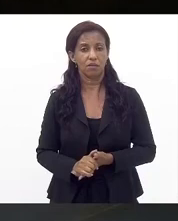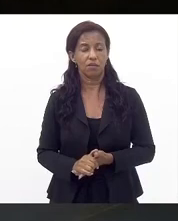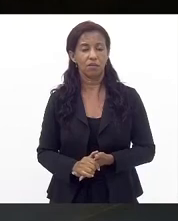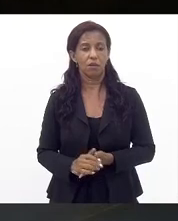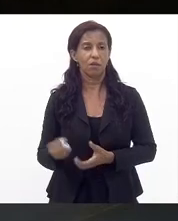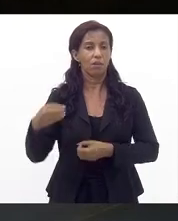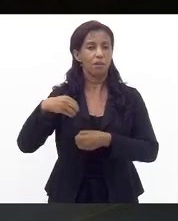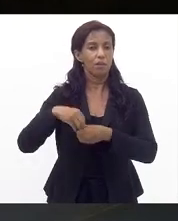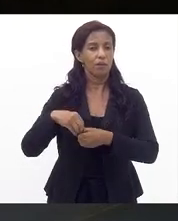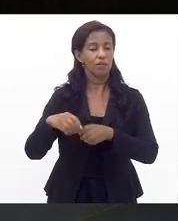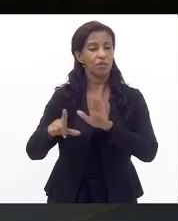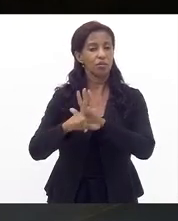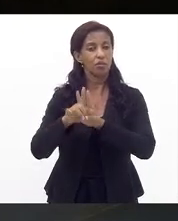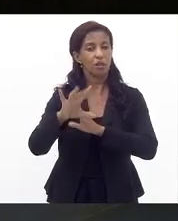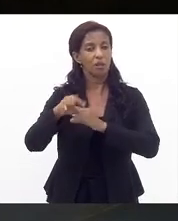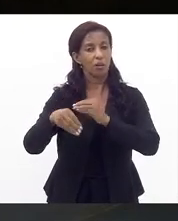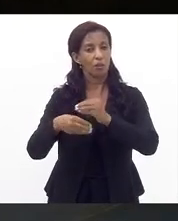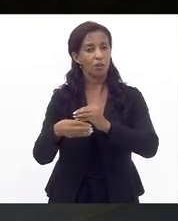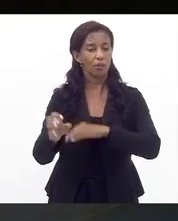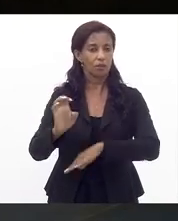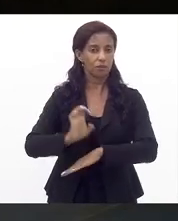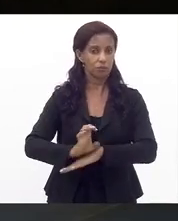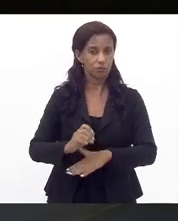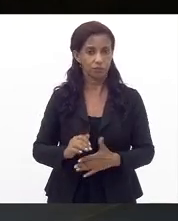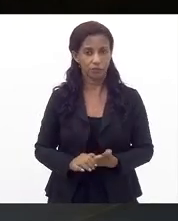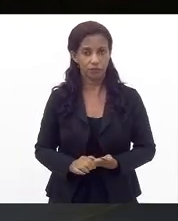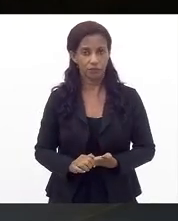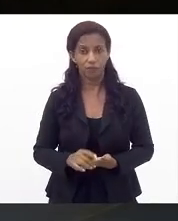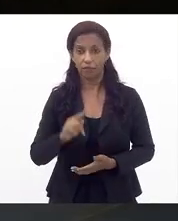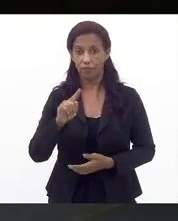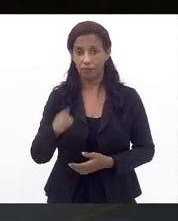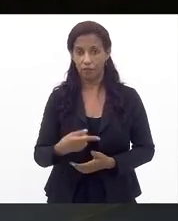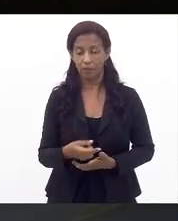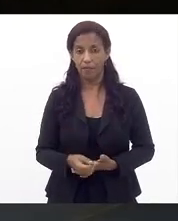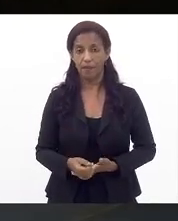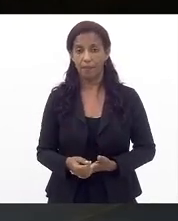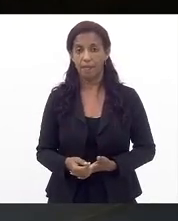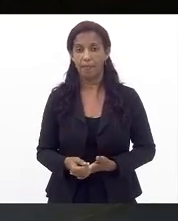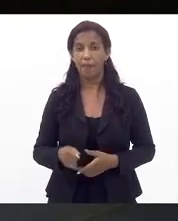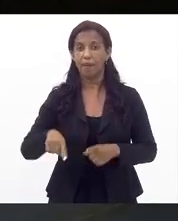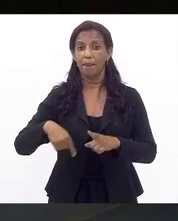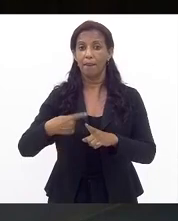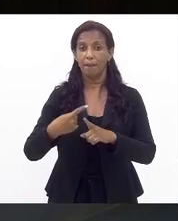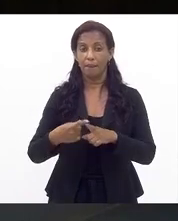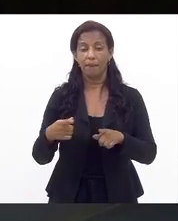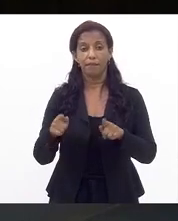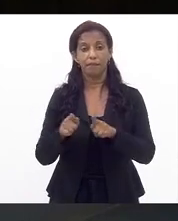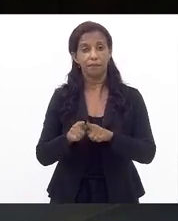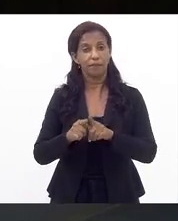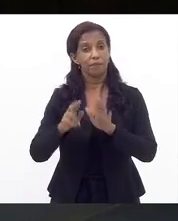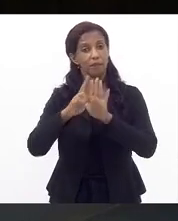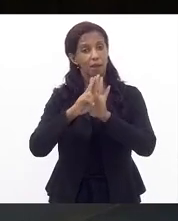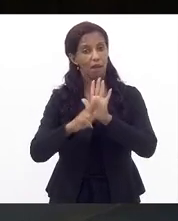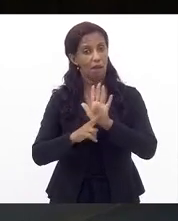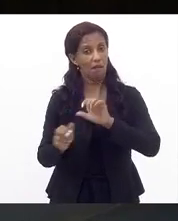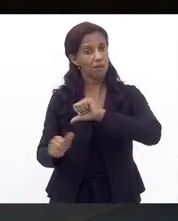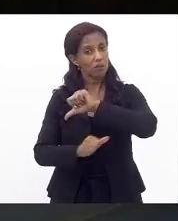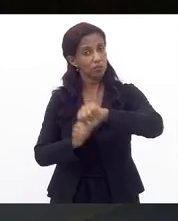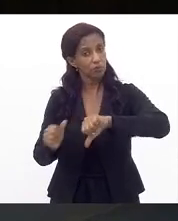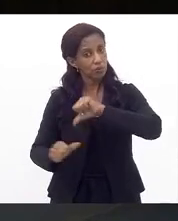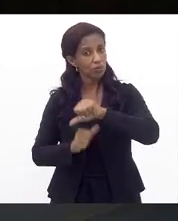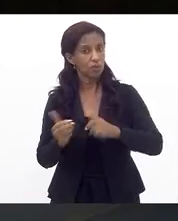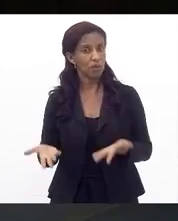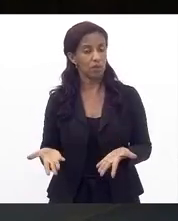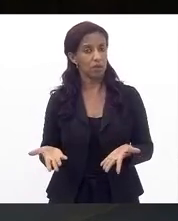previsto em lei complementar do estado, além de eventuais regras de transição